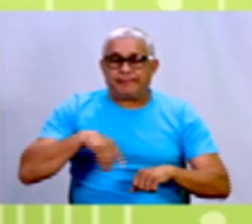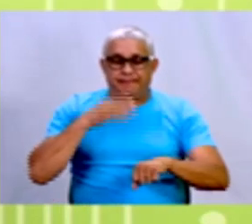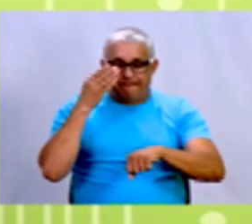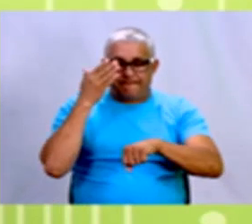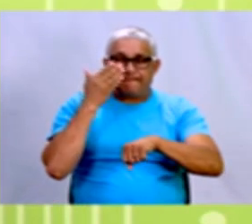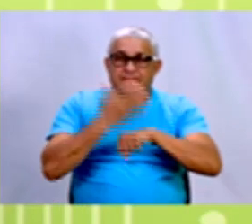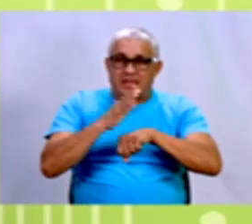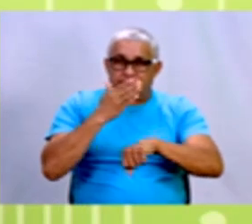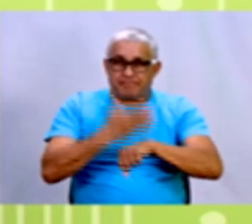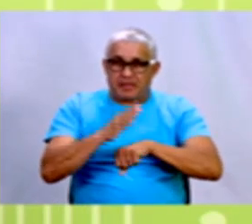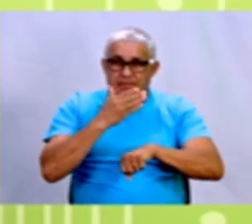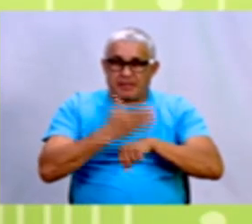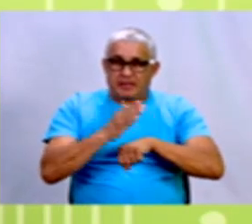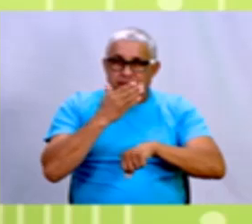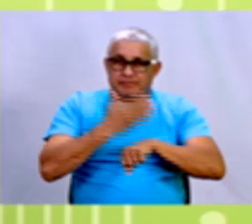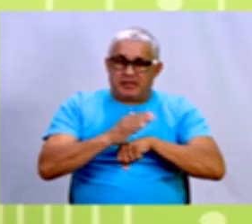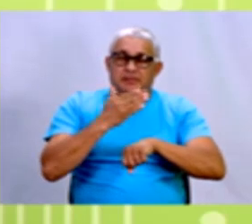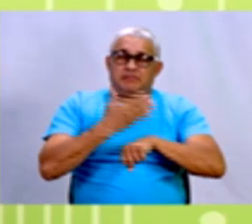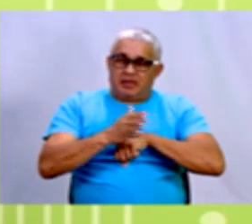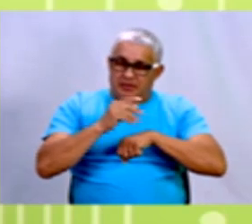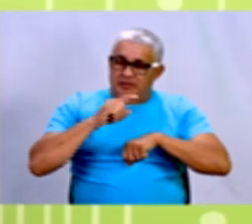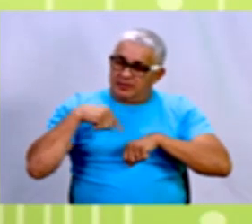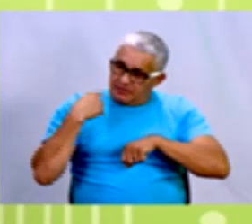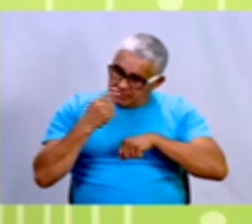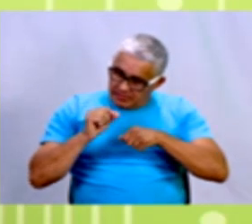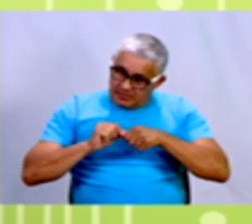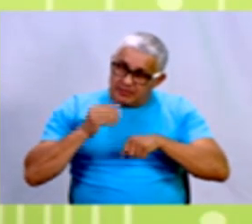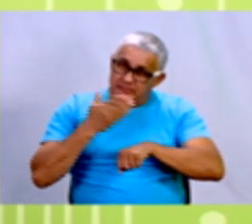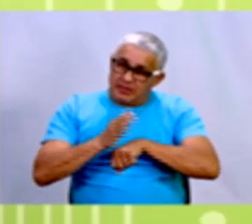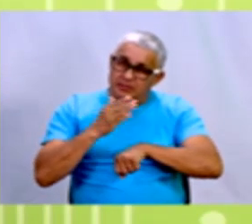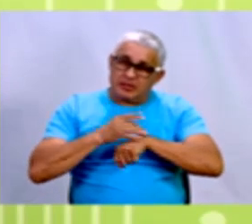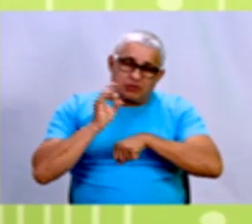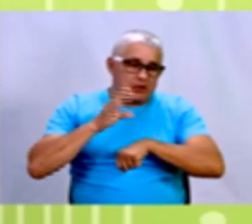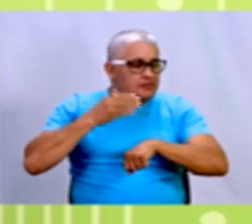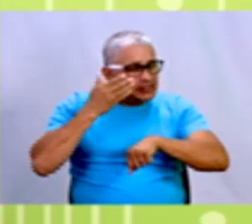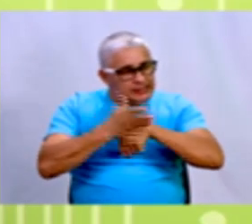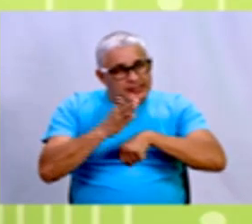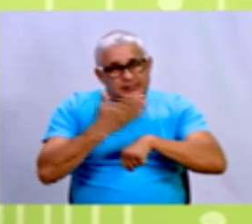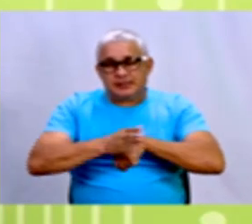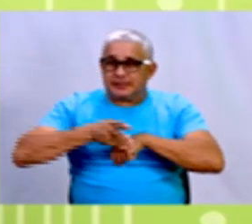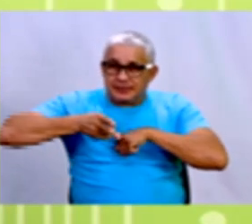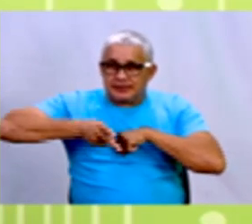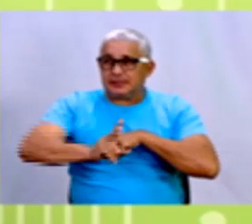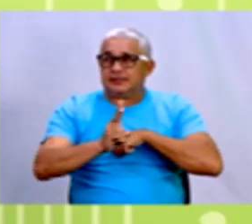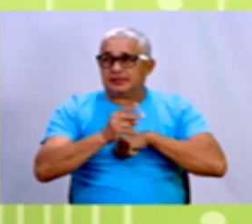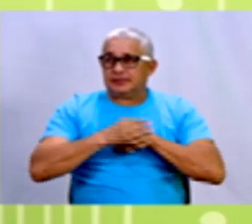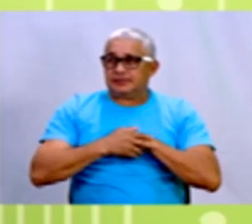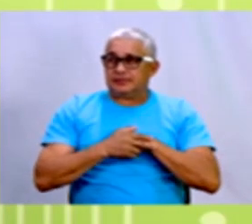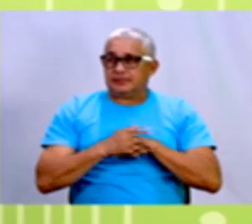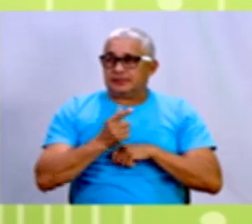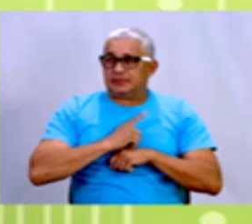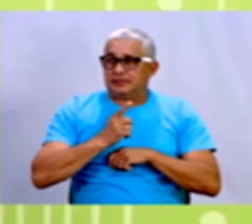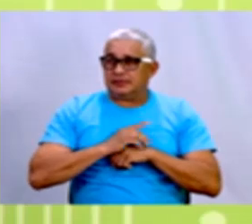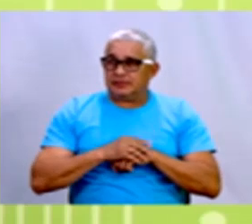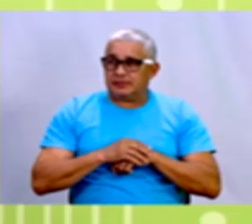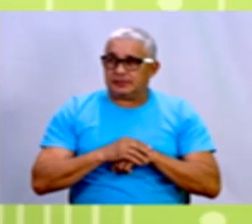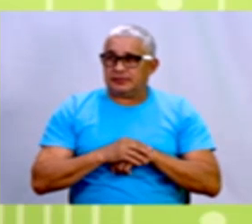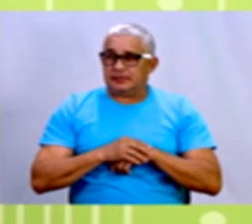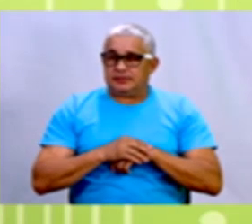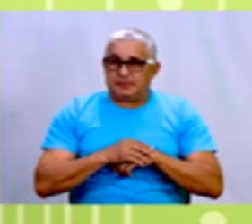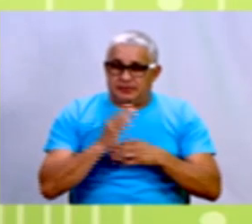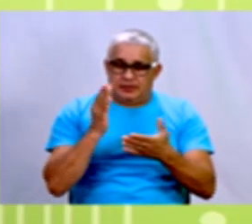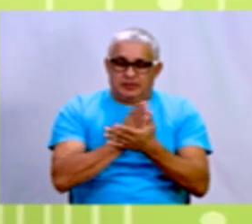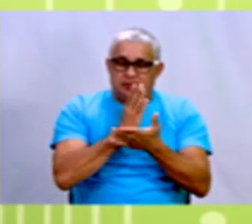tá? Esses exercícios que a gente está fazendo, tudo é questão de prática. Vocês têm ele no livro, no